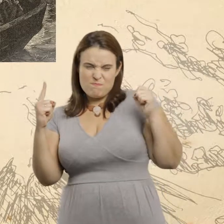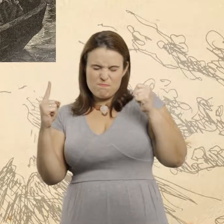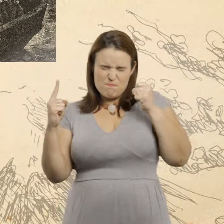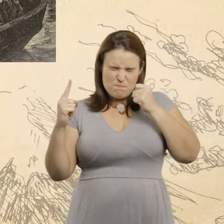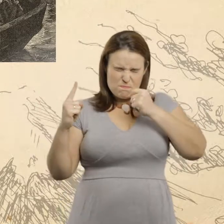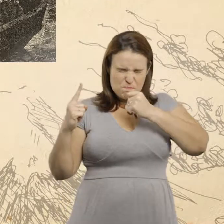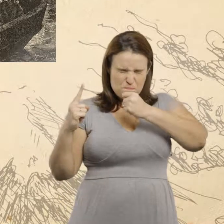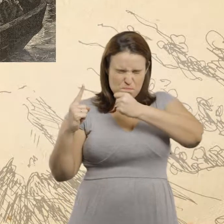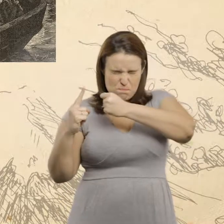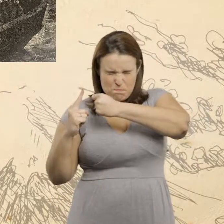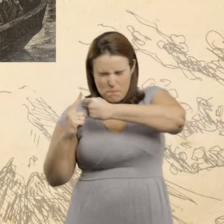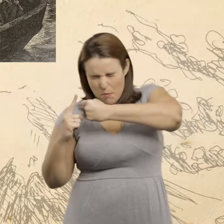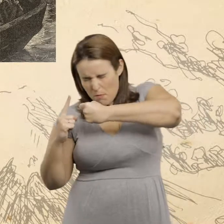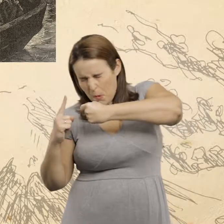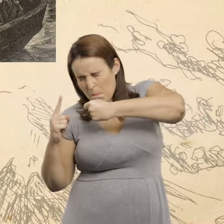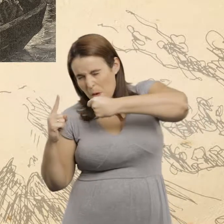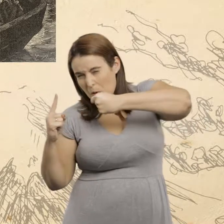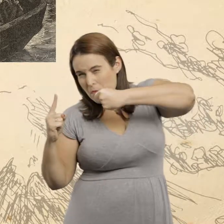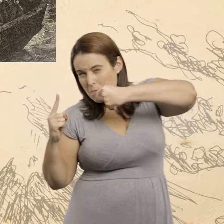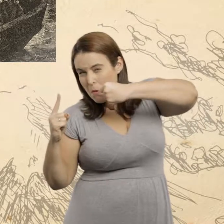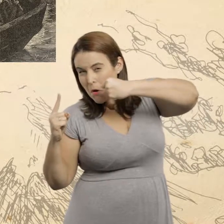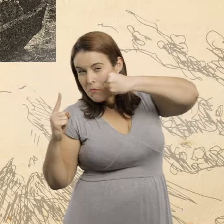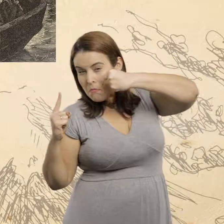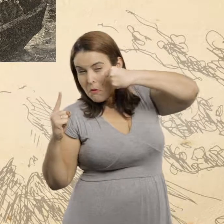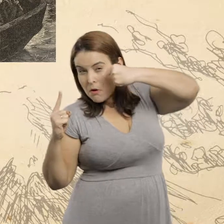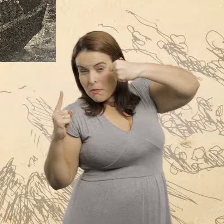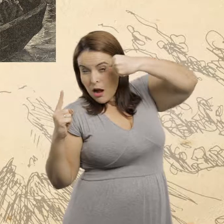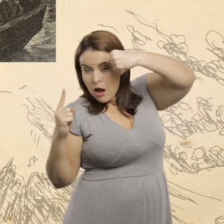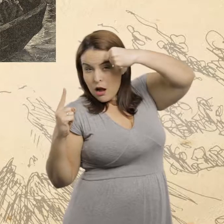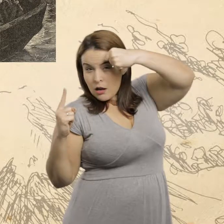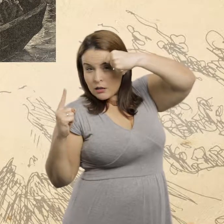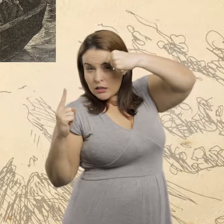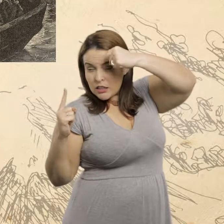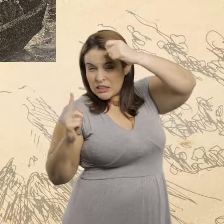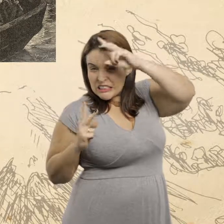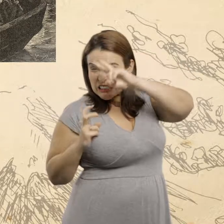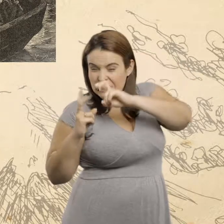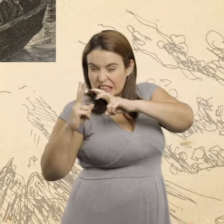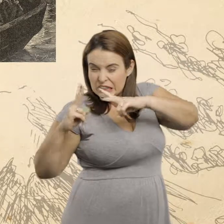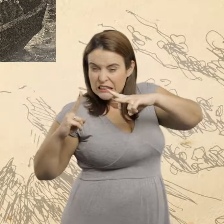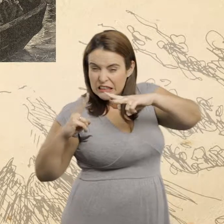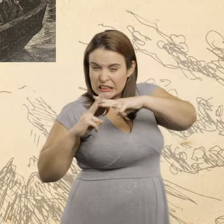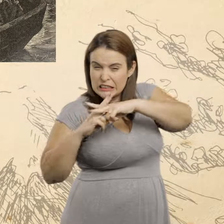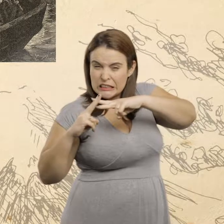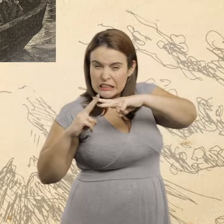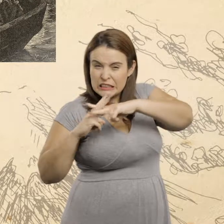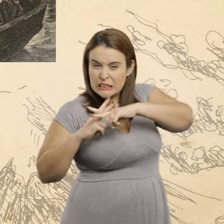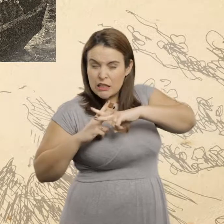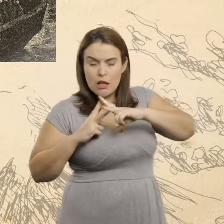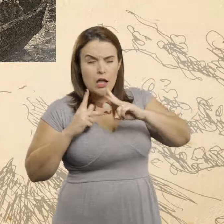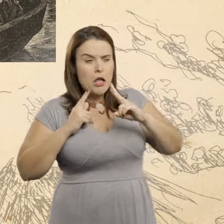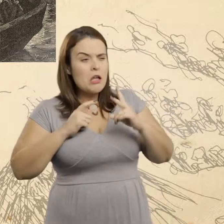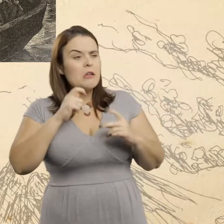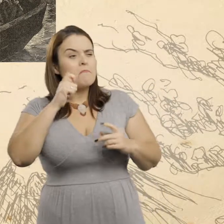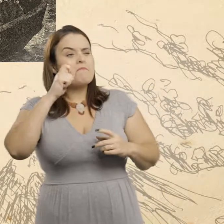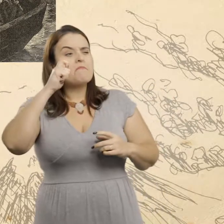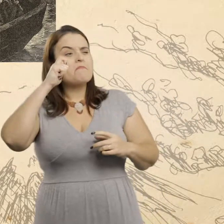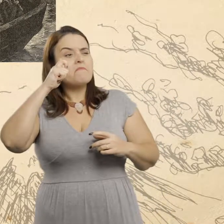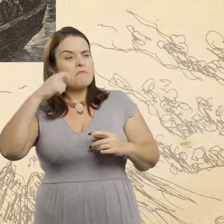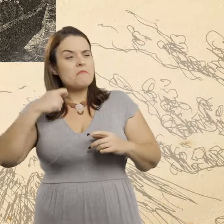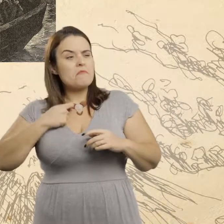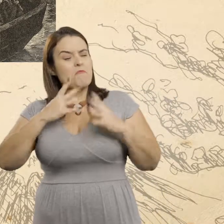pulou para cima do detetive Fix e começou a bater nele. Quando pararam de brigar, o detetive Fix